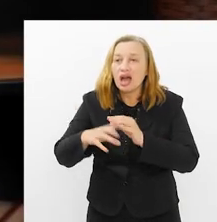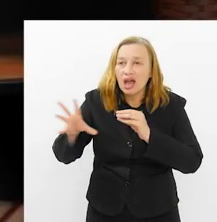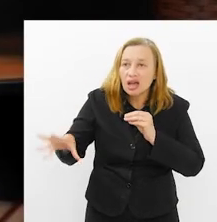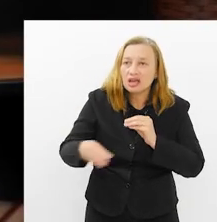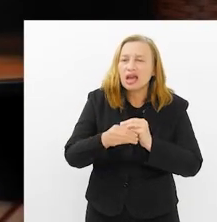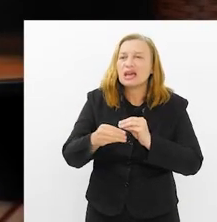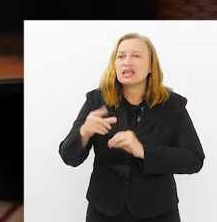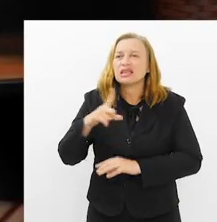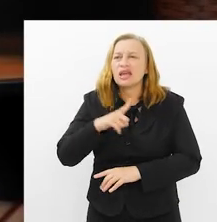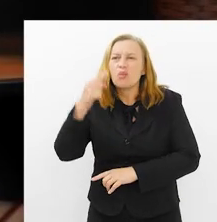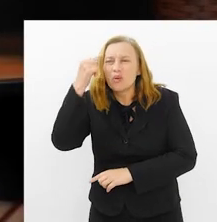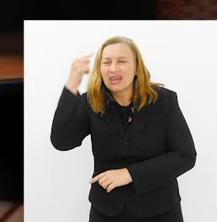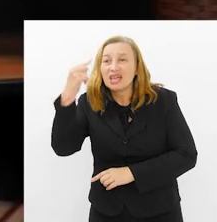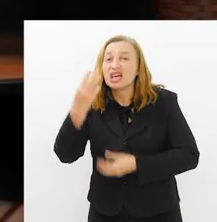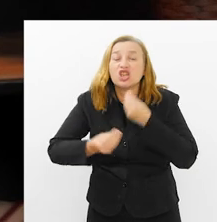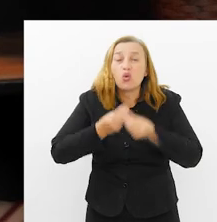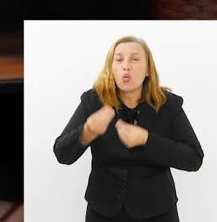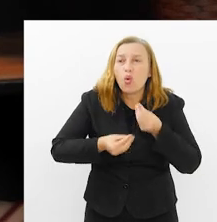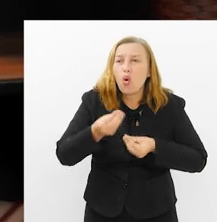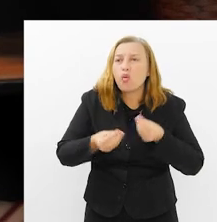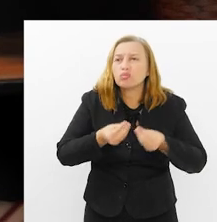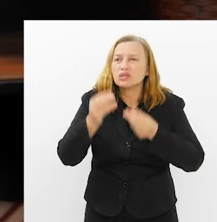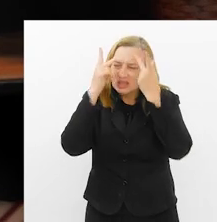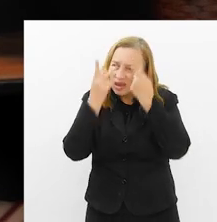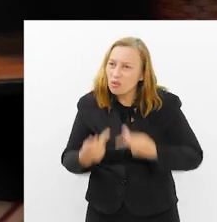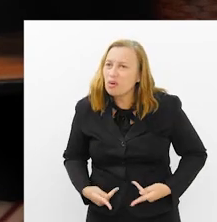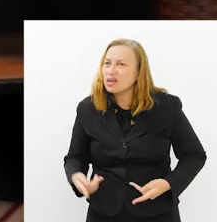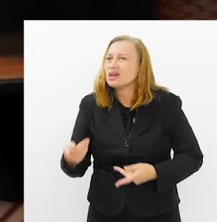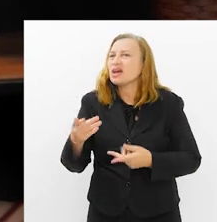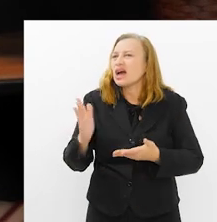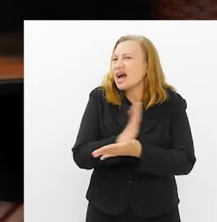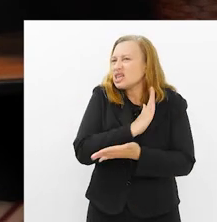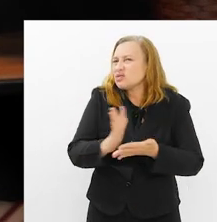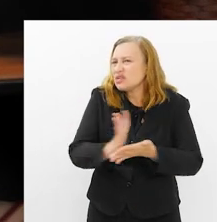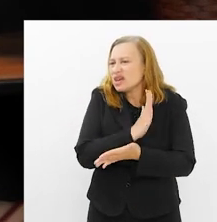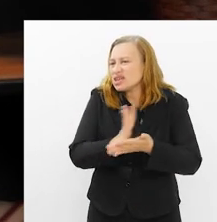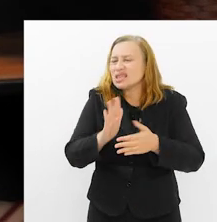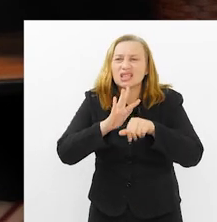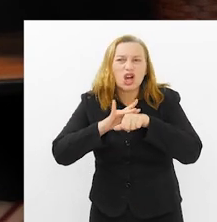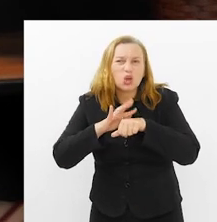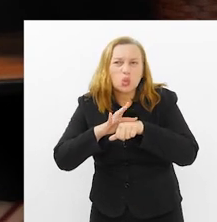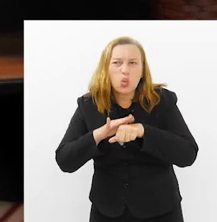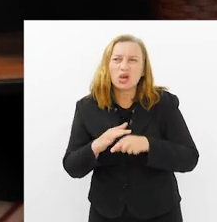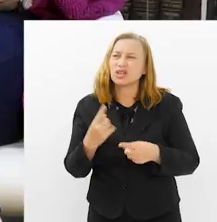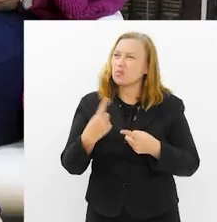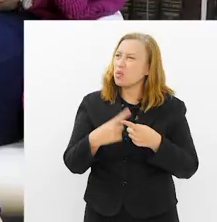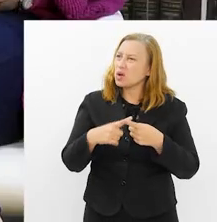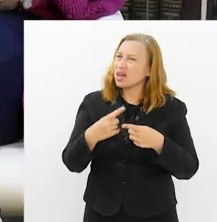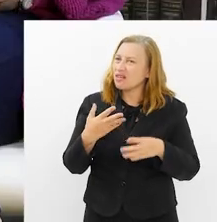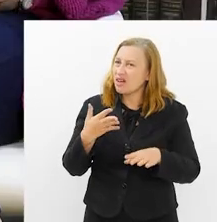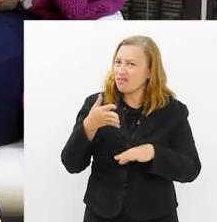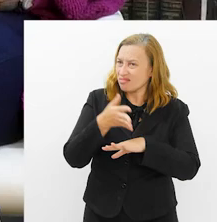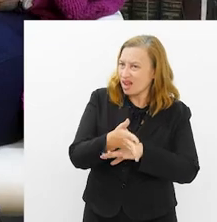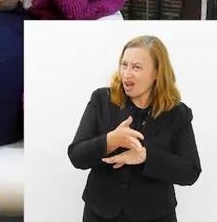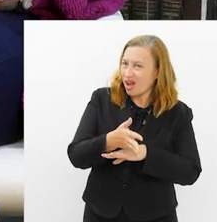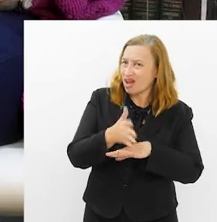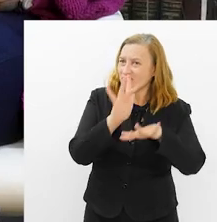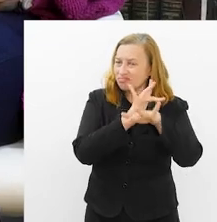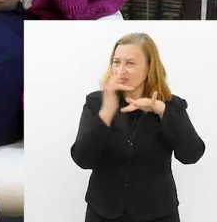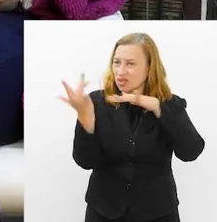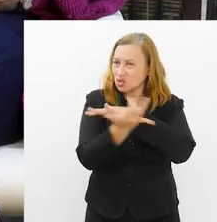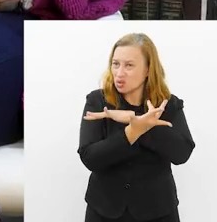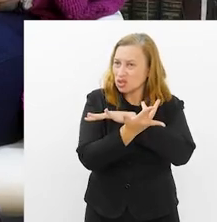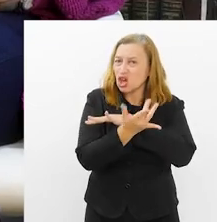agregar e para a gente ter uma ideia de como o ser humano, muitas vezes, ele está adoecido. Porque para que que vai entrar